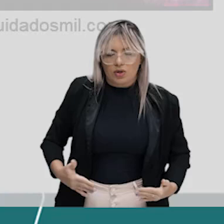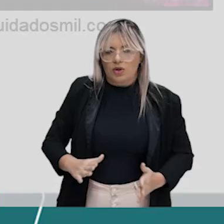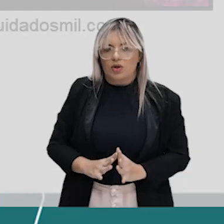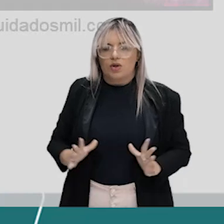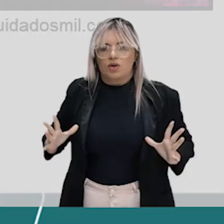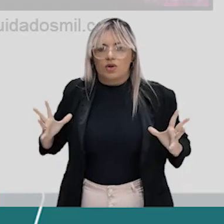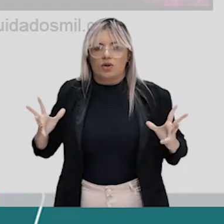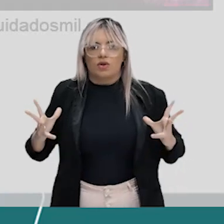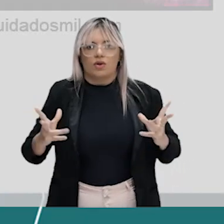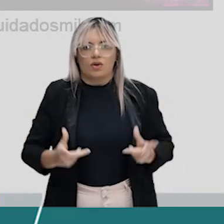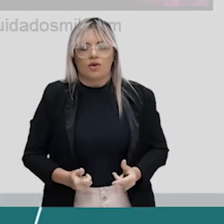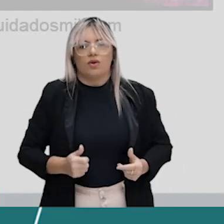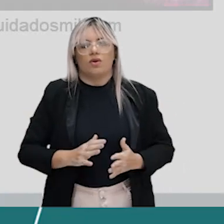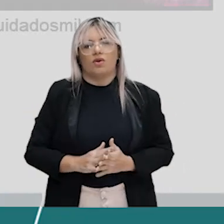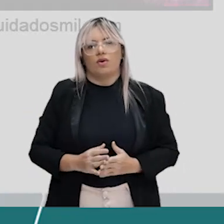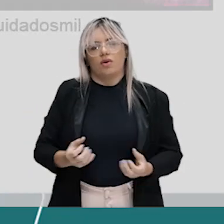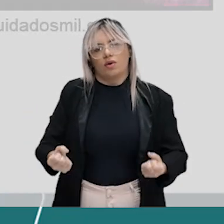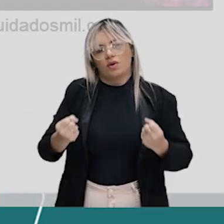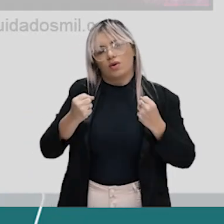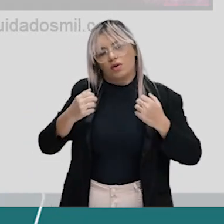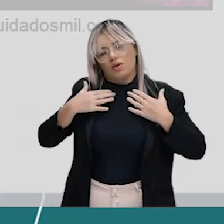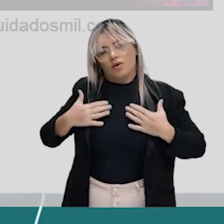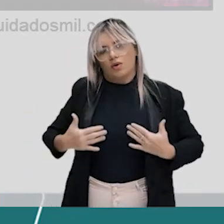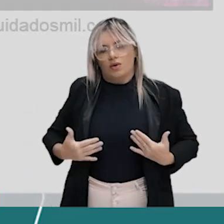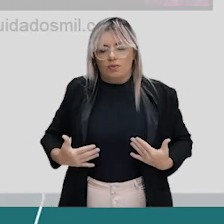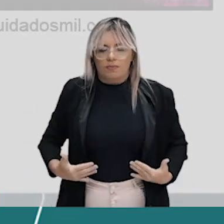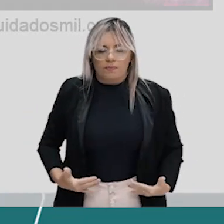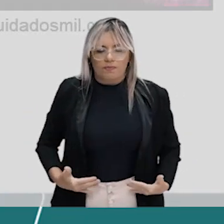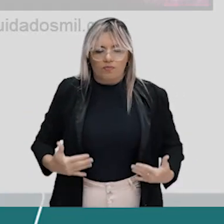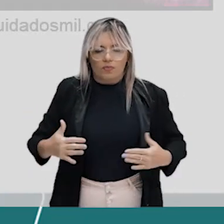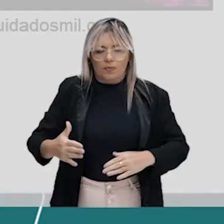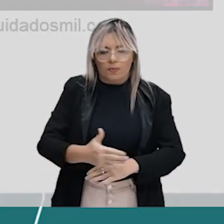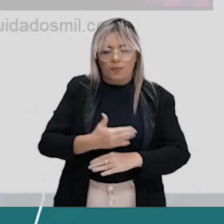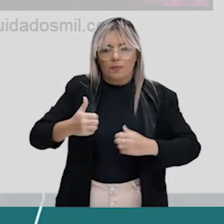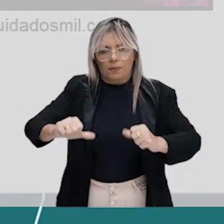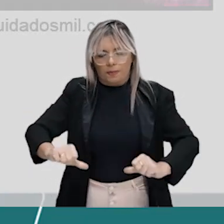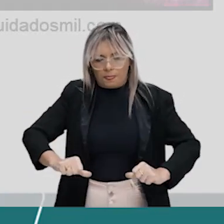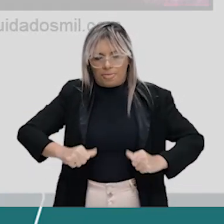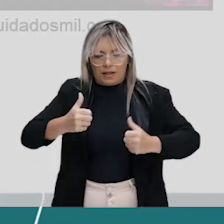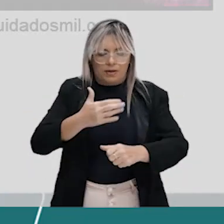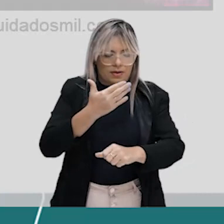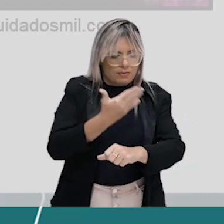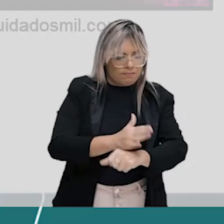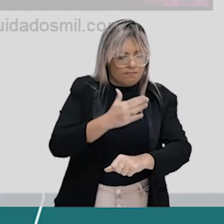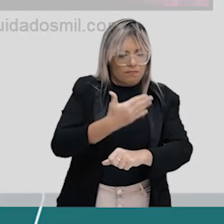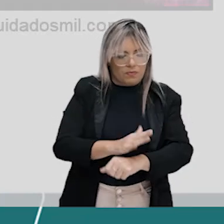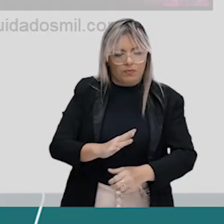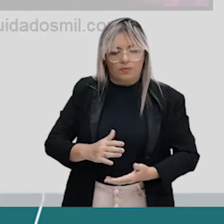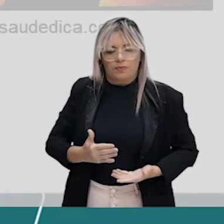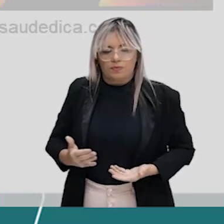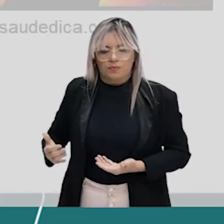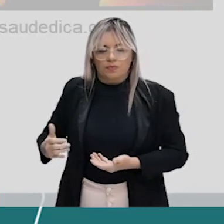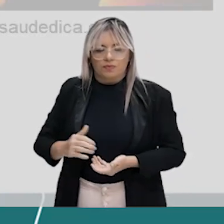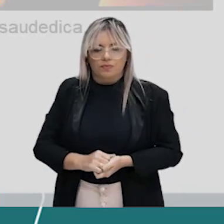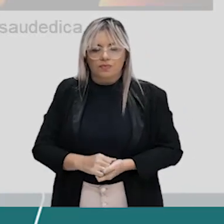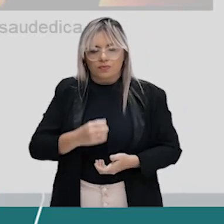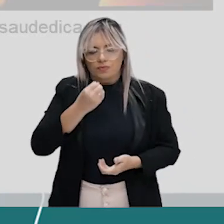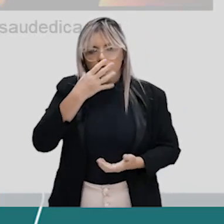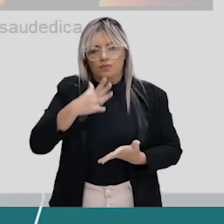indivíduo. Capacidades físicas que são aqueles atributos físicos que são treináveis. Os